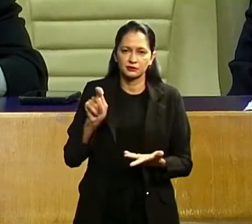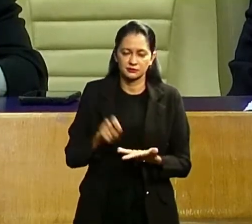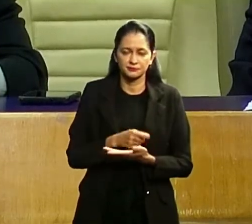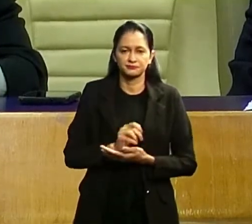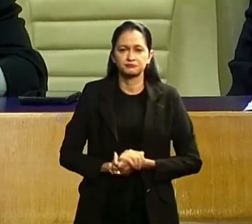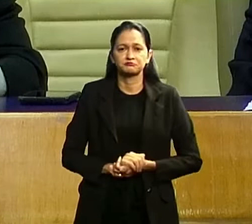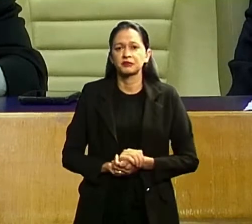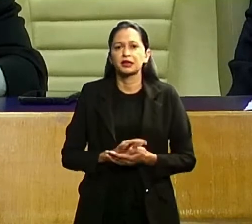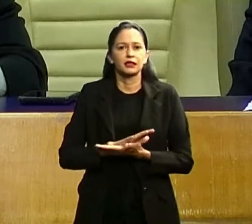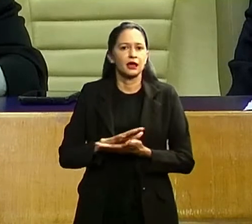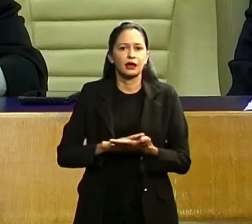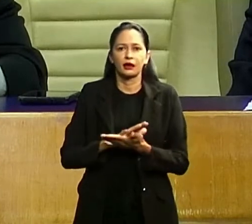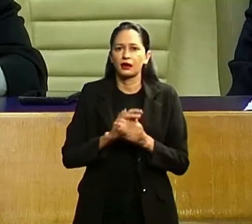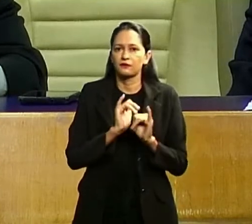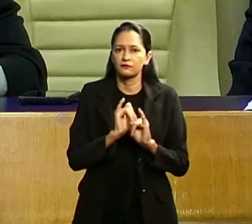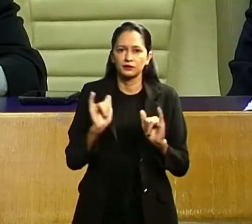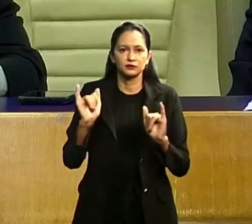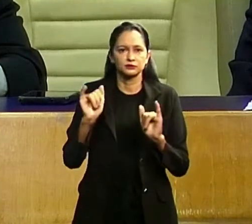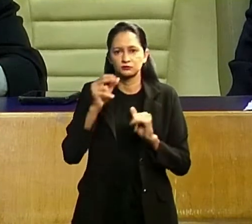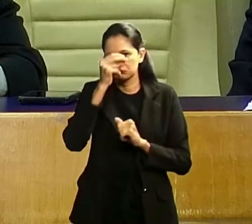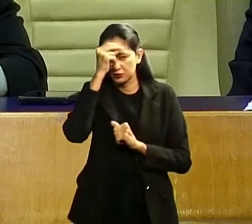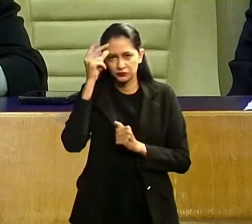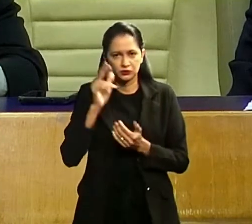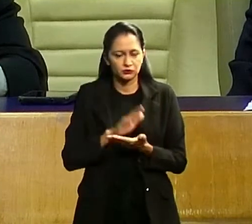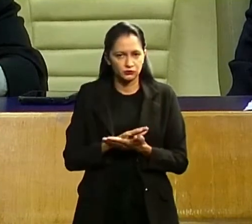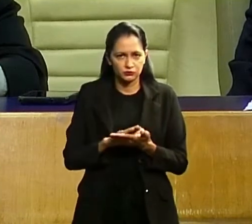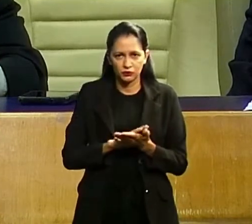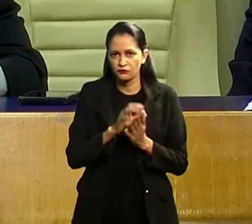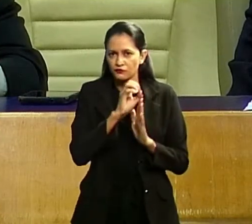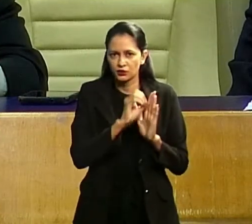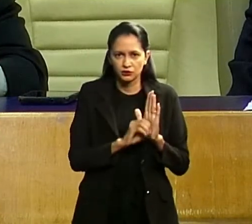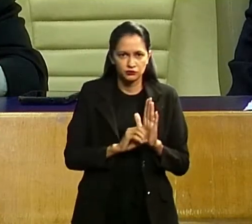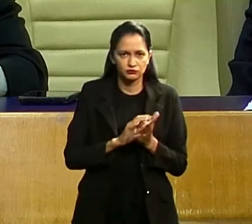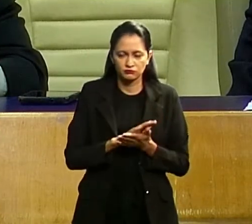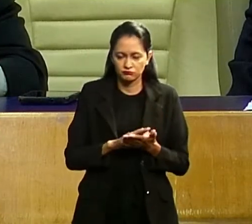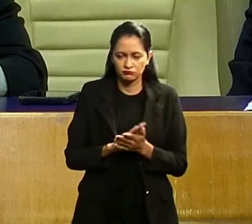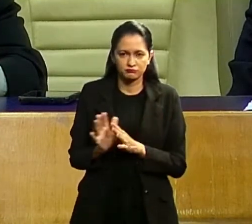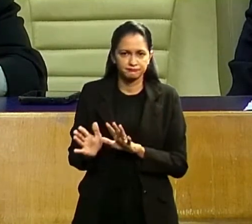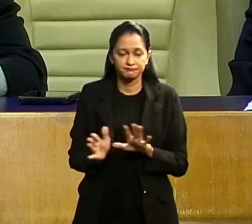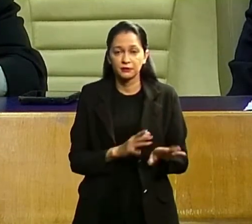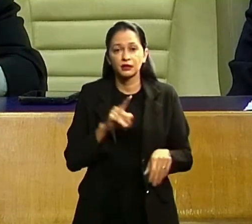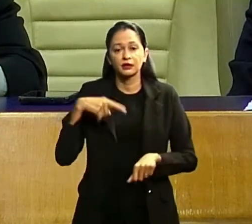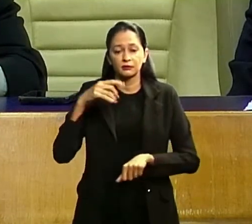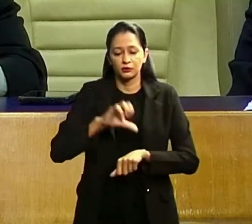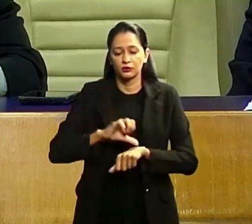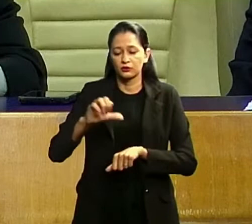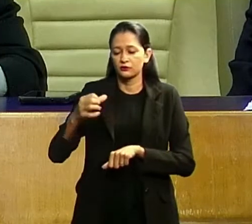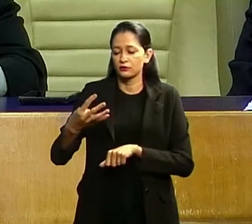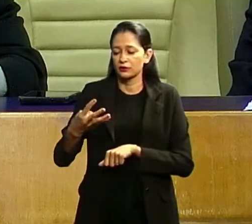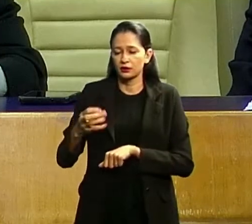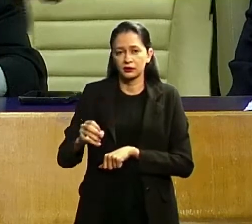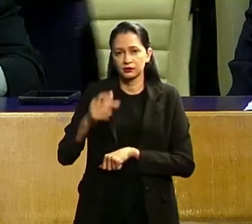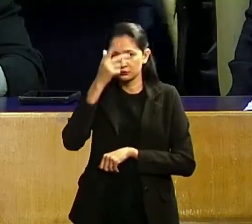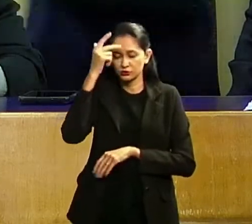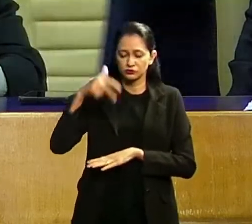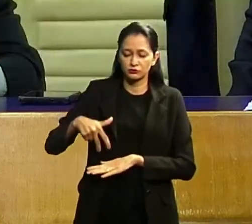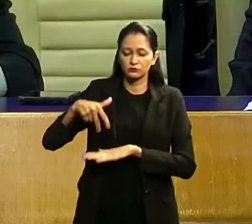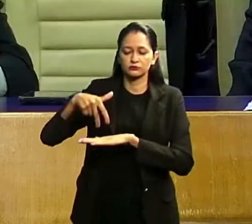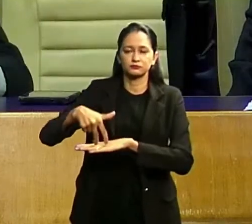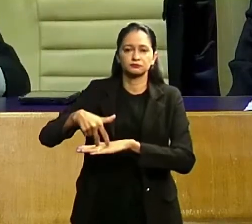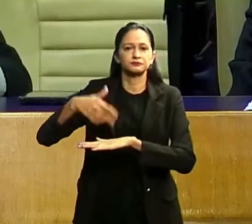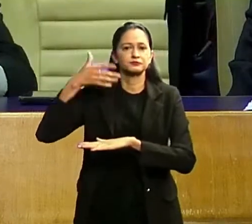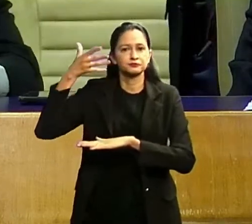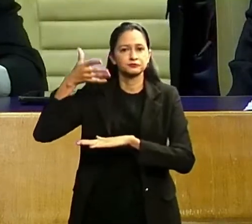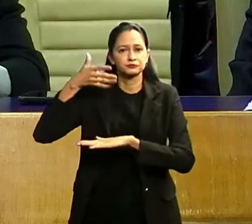houve expediente a ser lido. Às 9h40, minutos, o senhor presidente passou para o pequeno expediente,